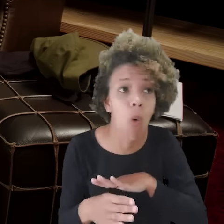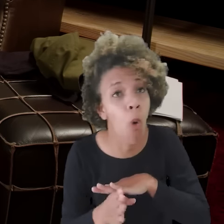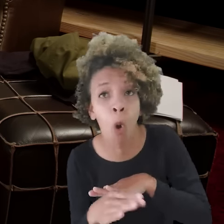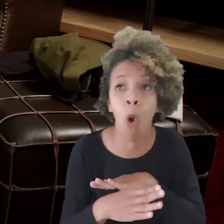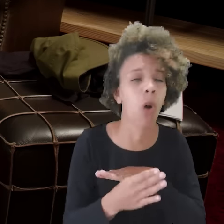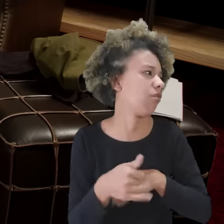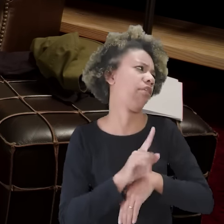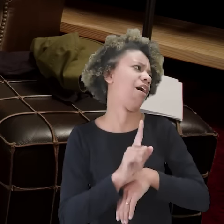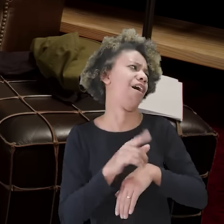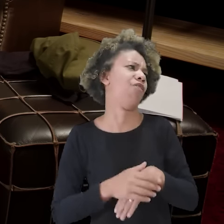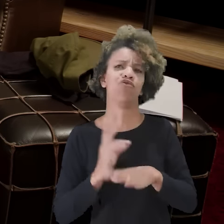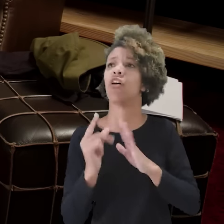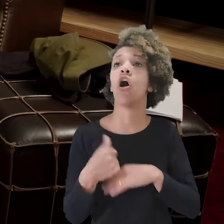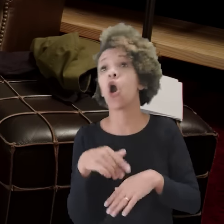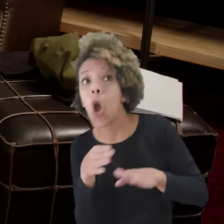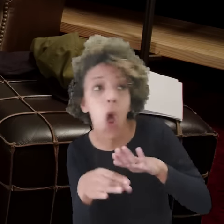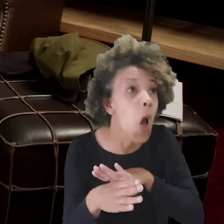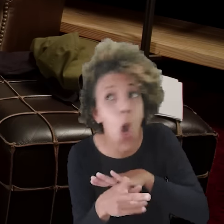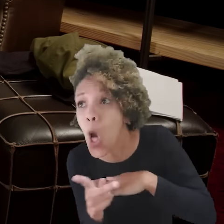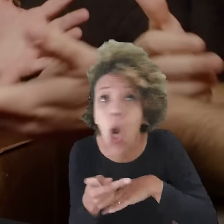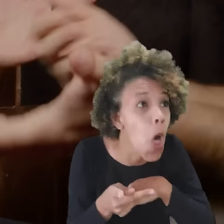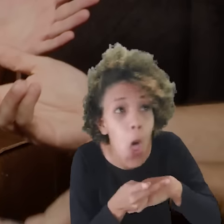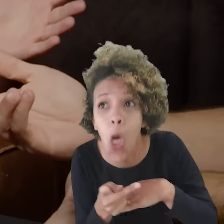Cadê os caras